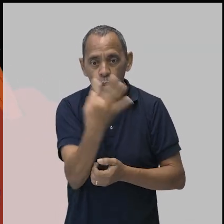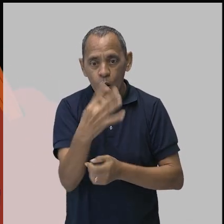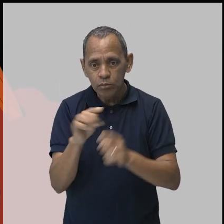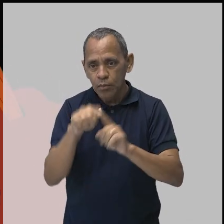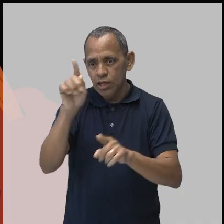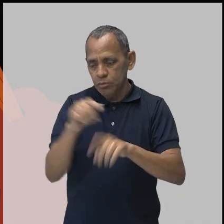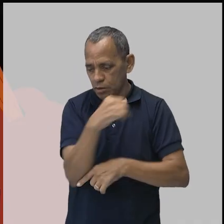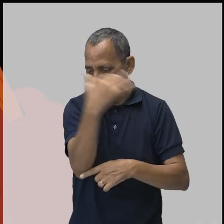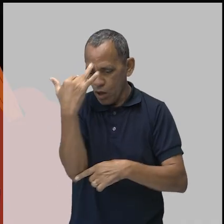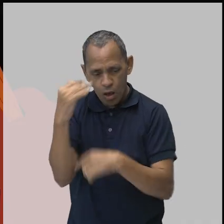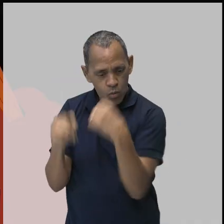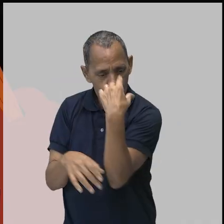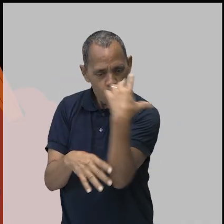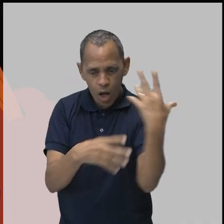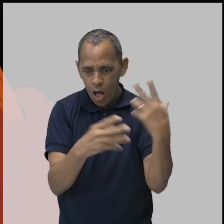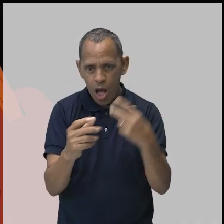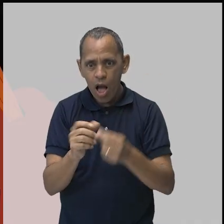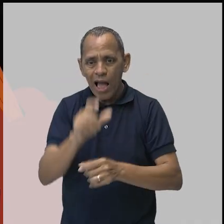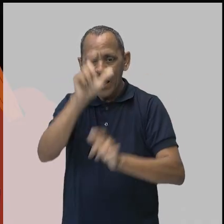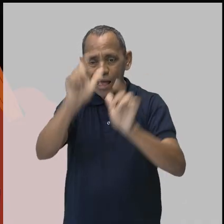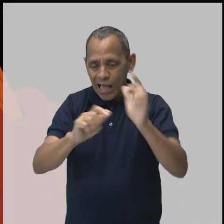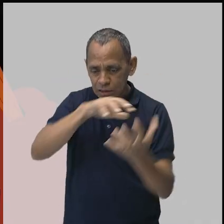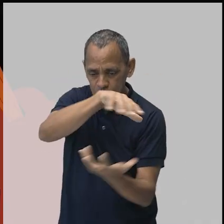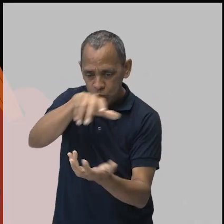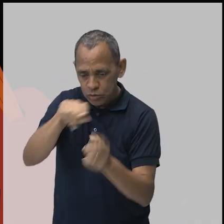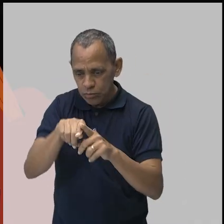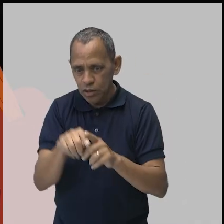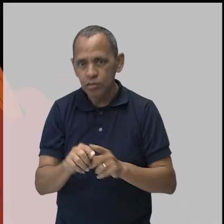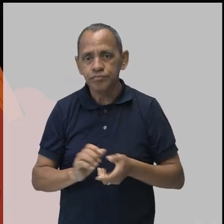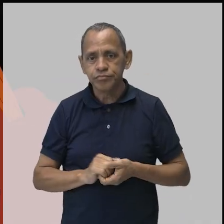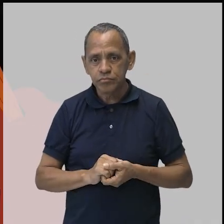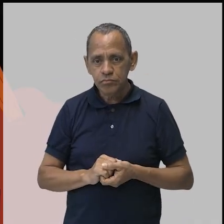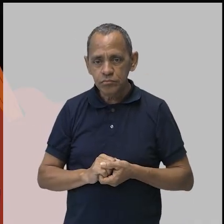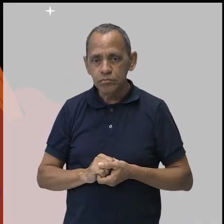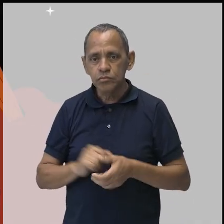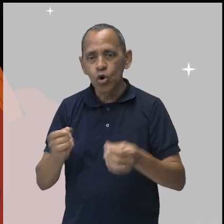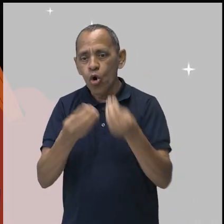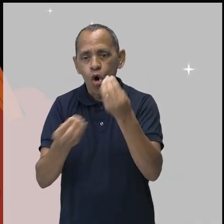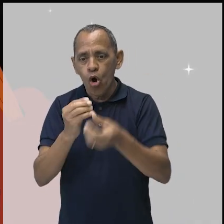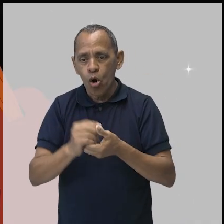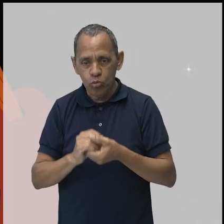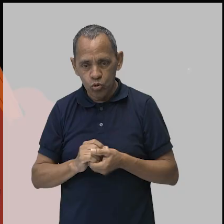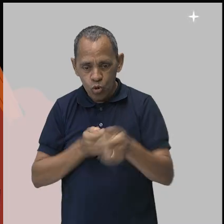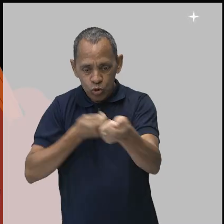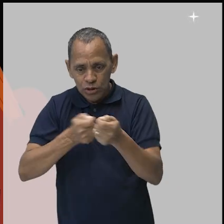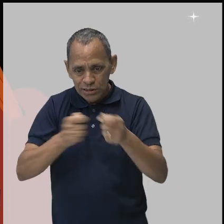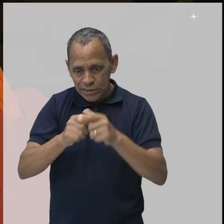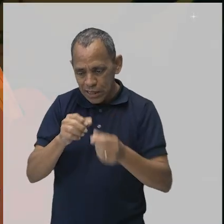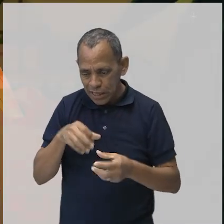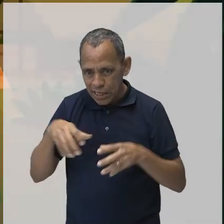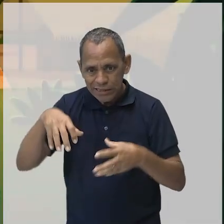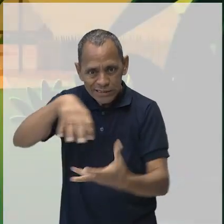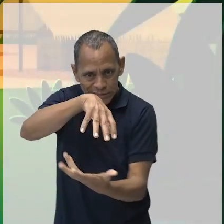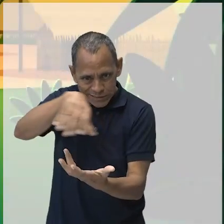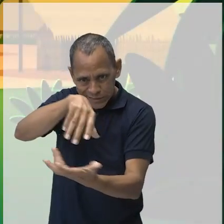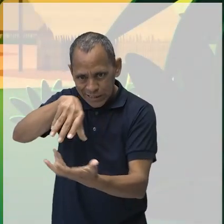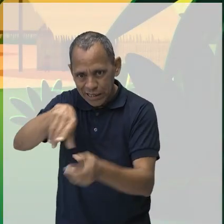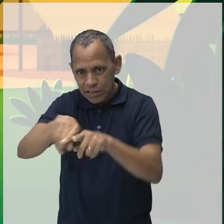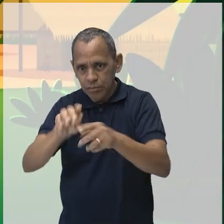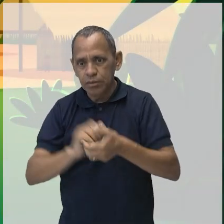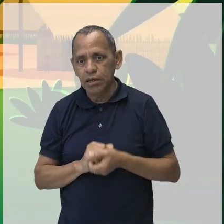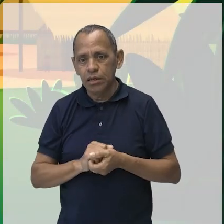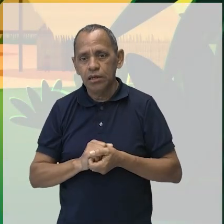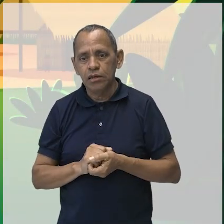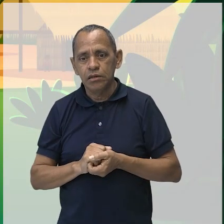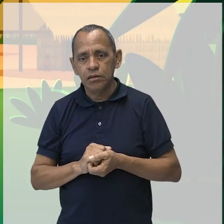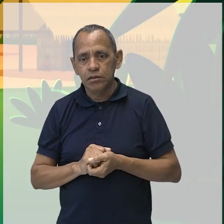uma em cada canto do mundo. Elas serviriam para amarrar a terra e deixá-la estável. Assim,